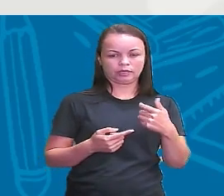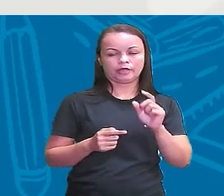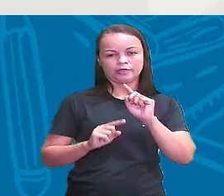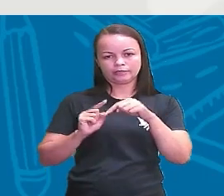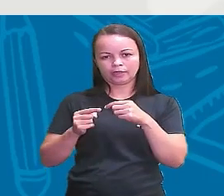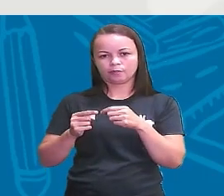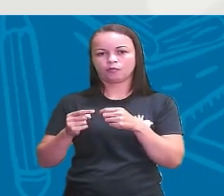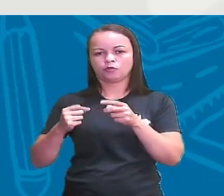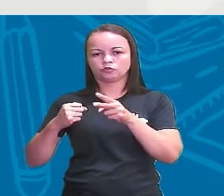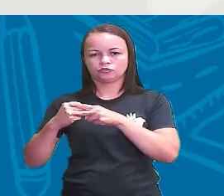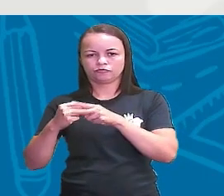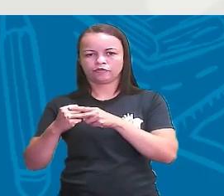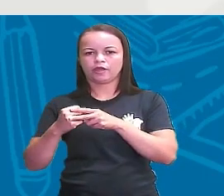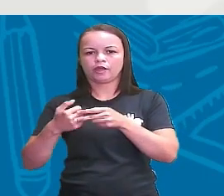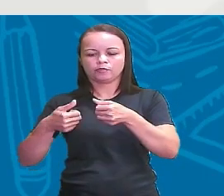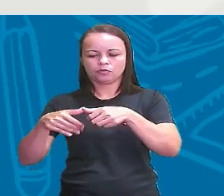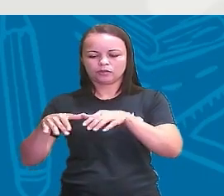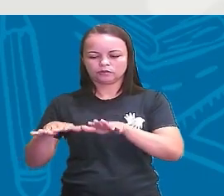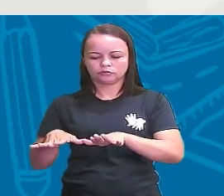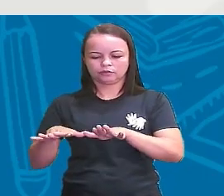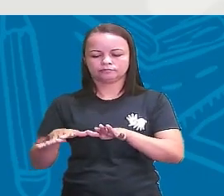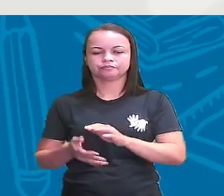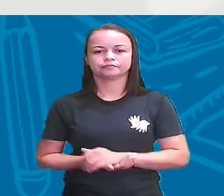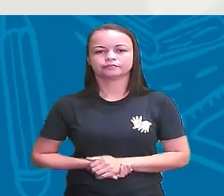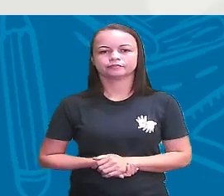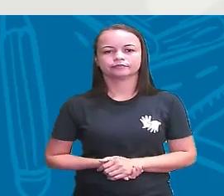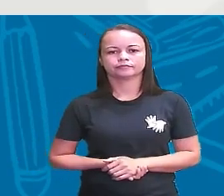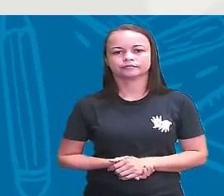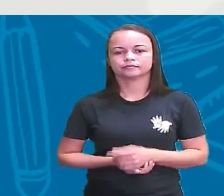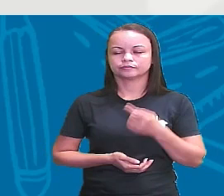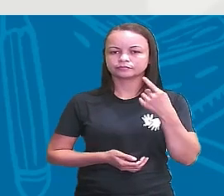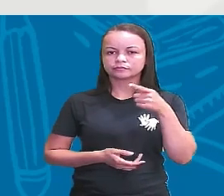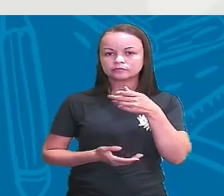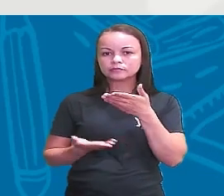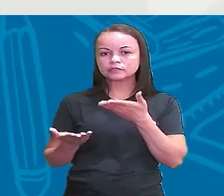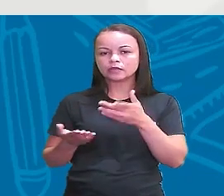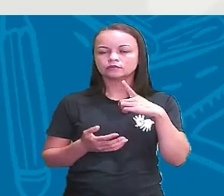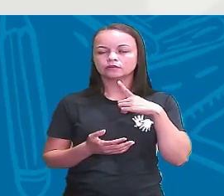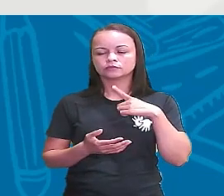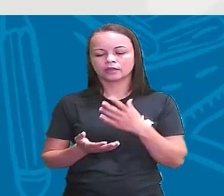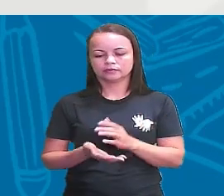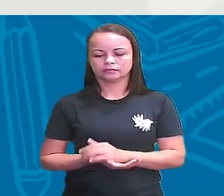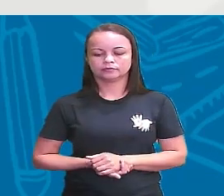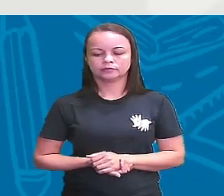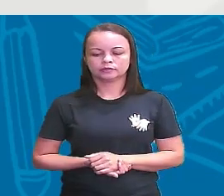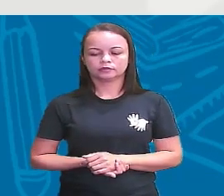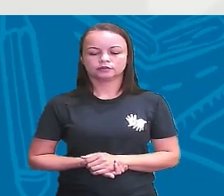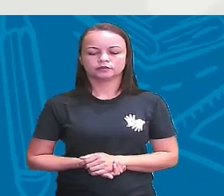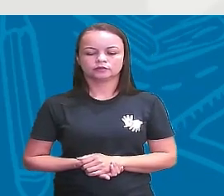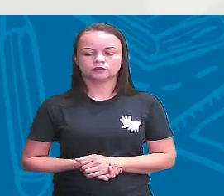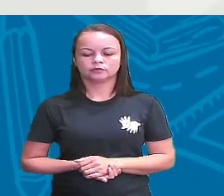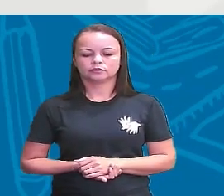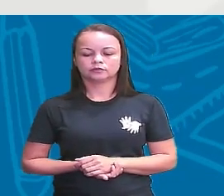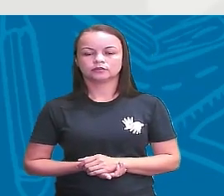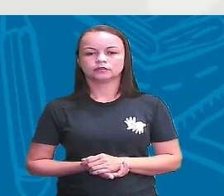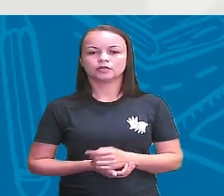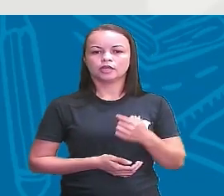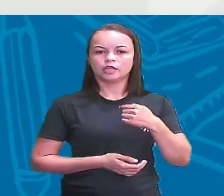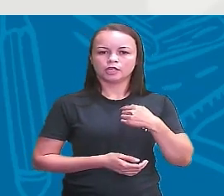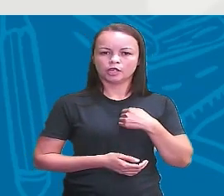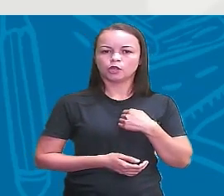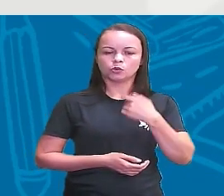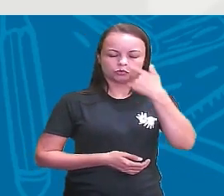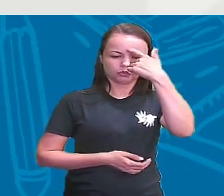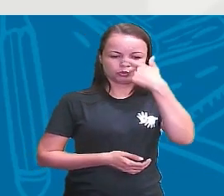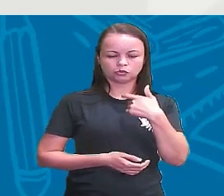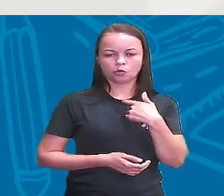depois o verbo estar, tá bom? Então a gente tem, ó, yo soy, tu